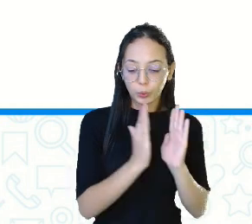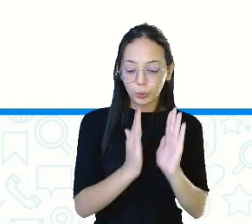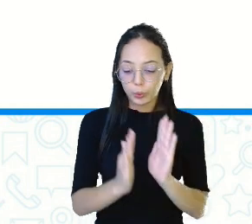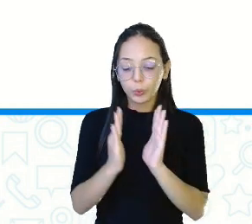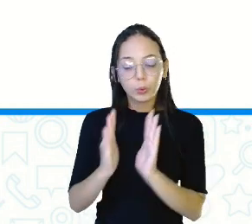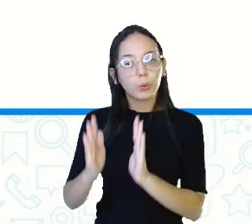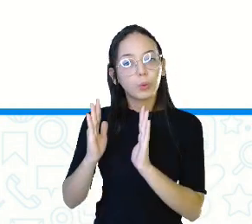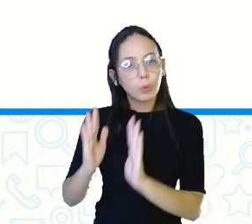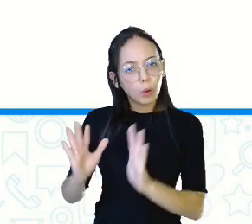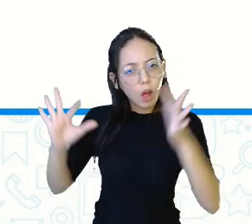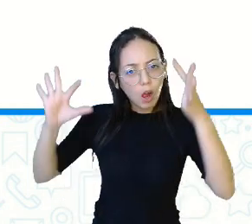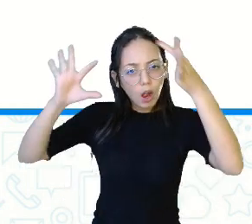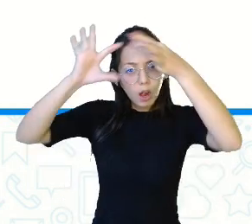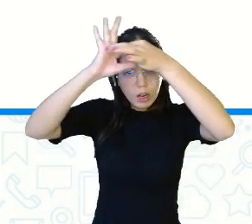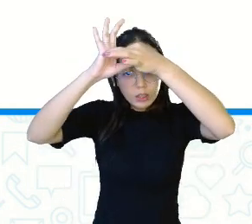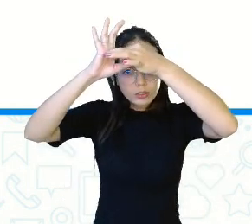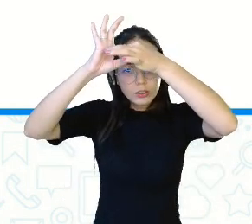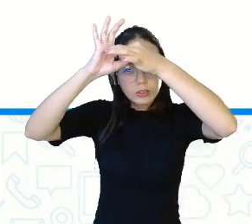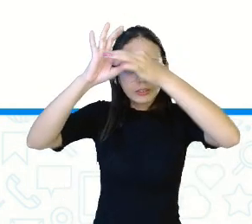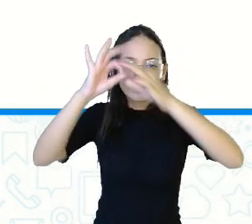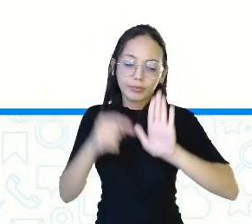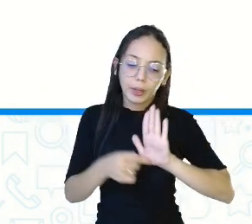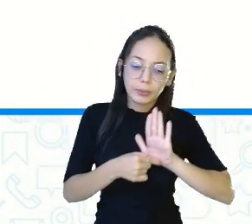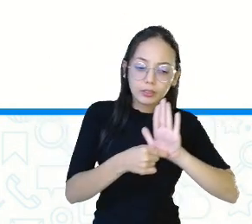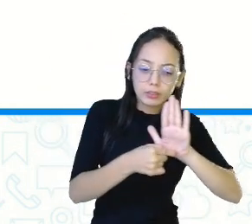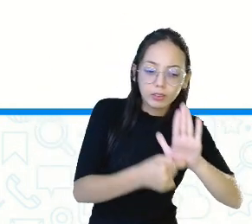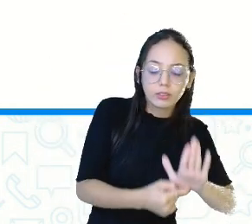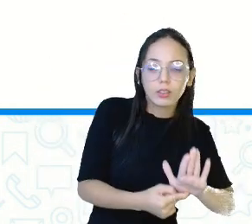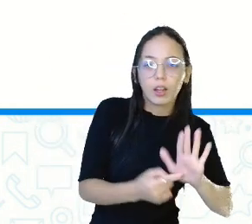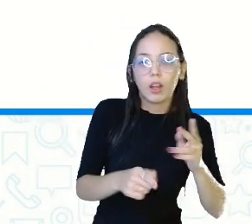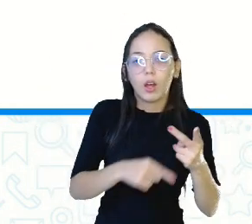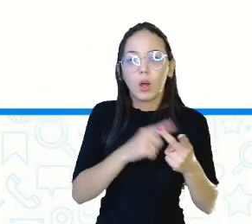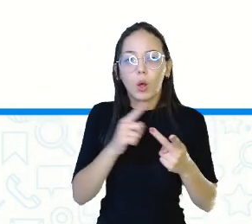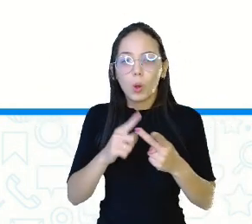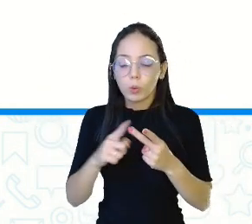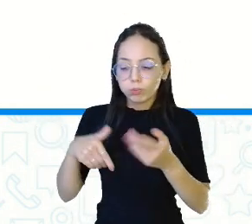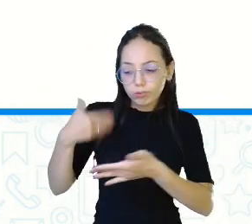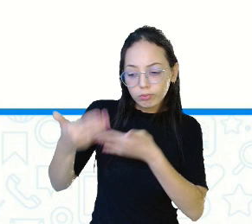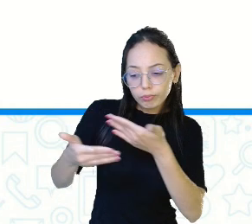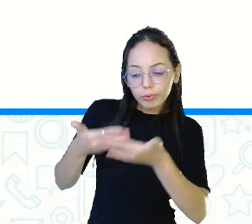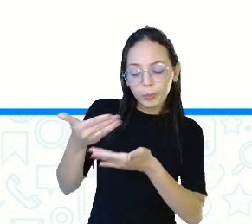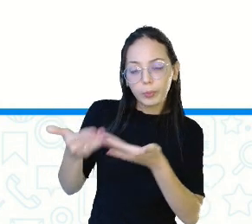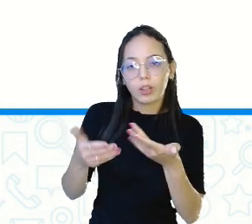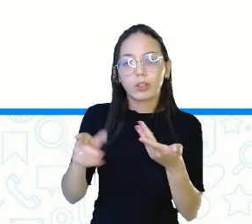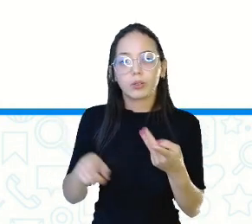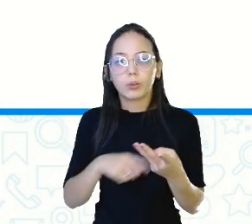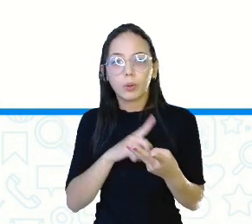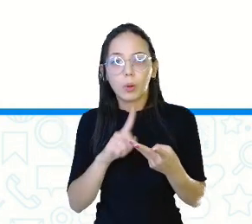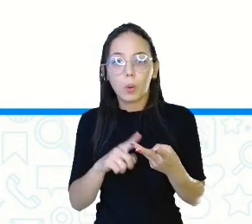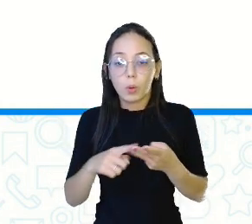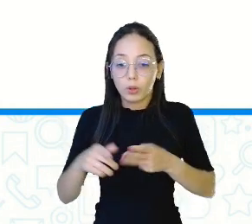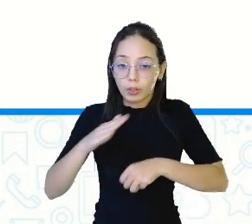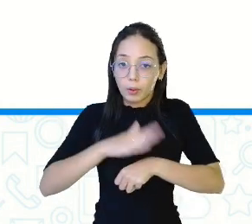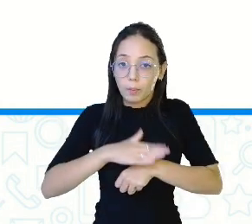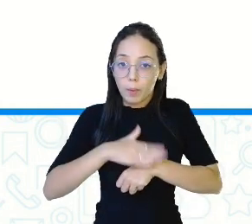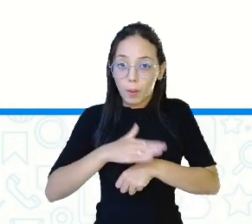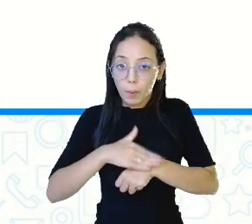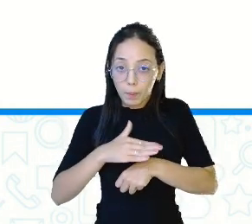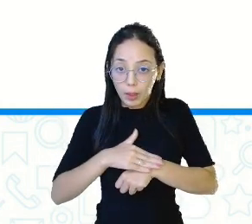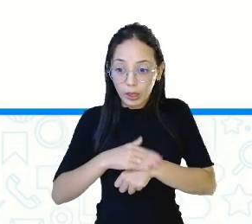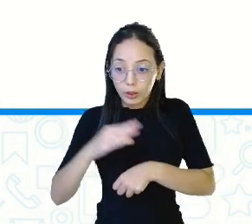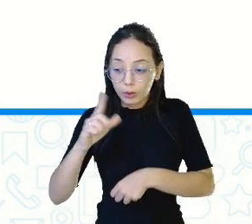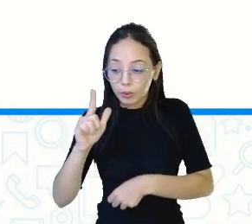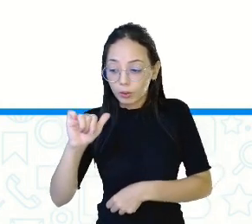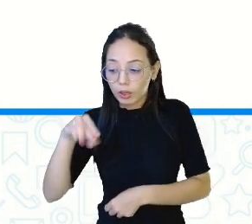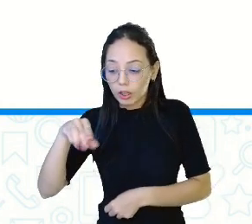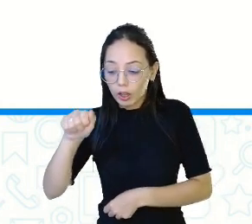sequência lógica, ou seja, a apresentação, o desenvolvimento, o momento de